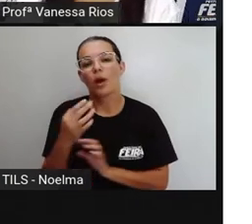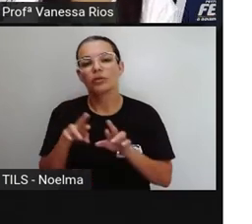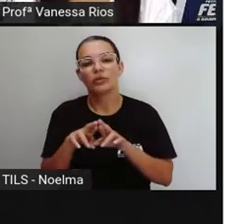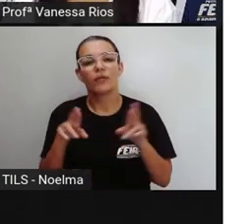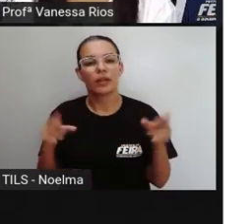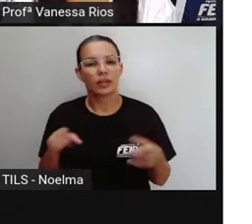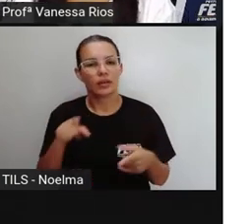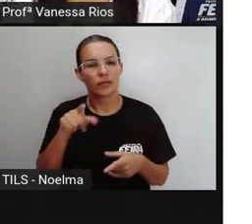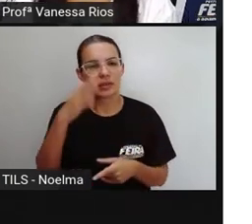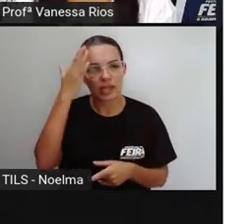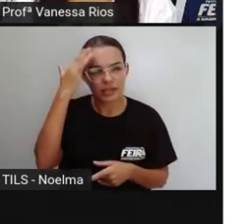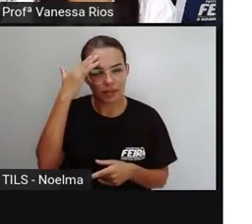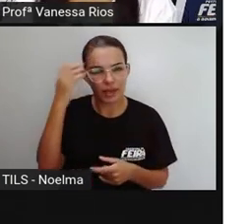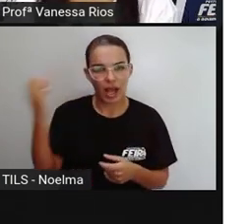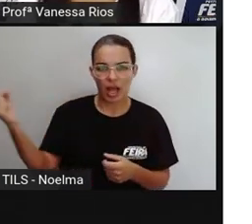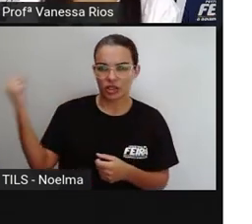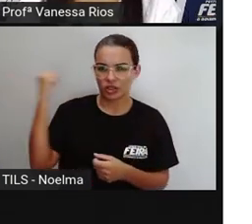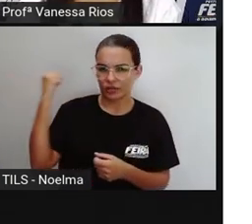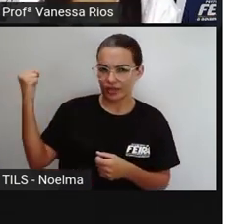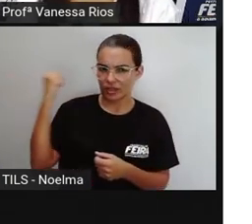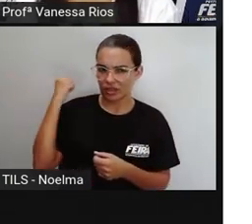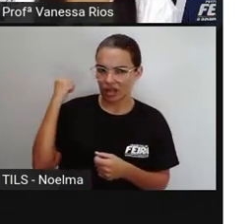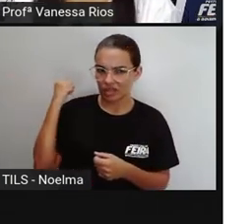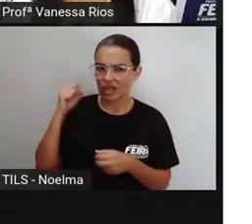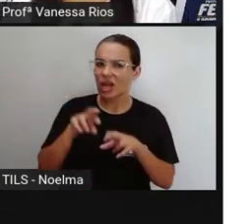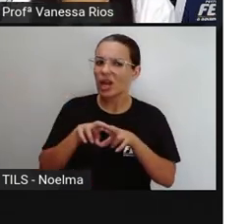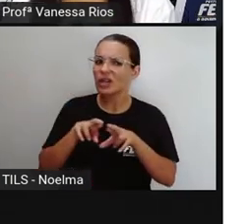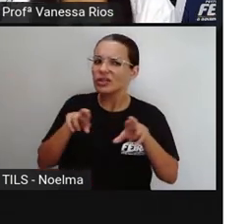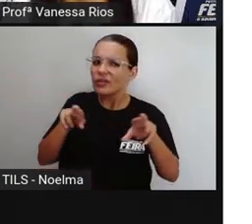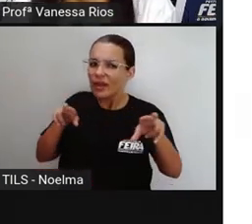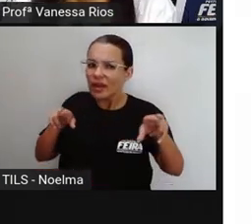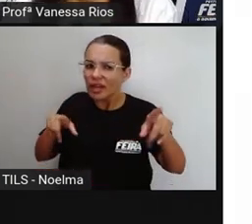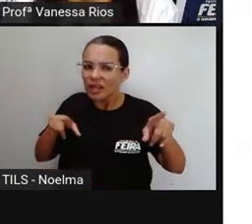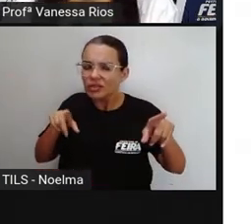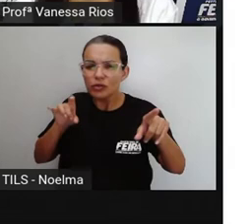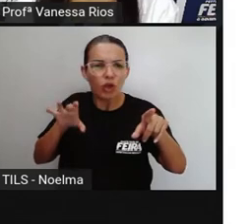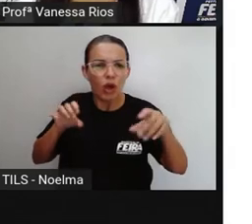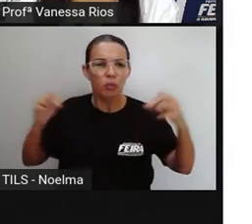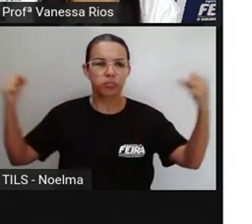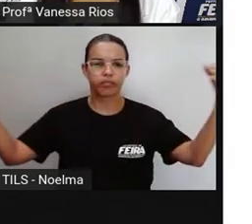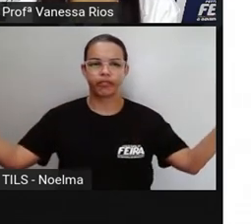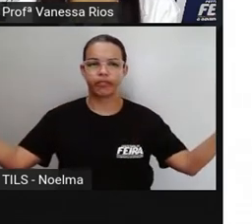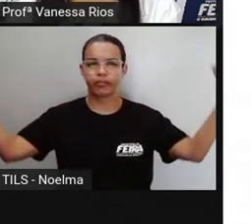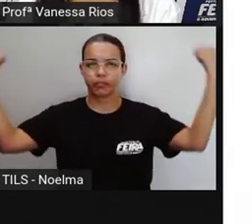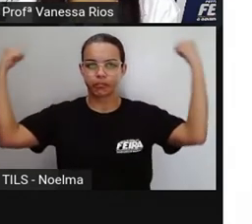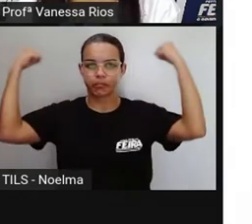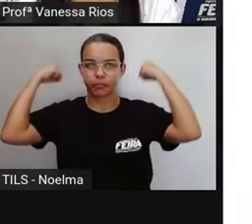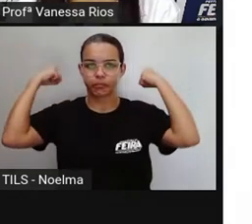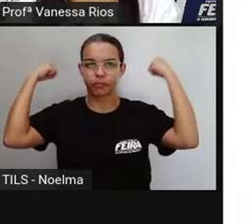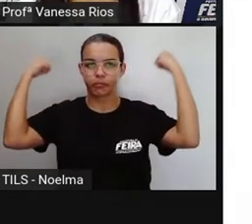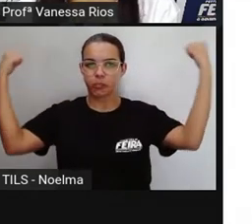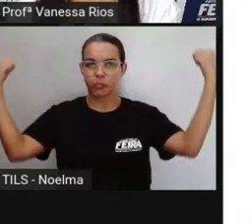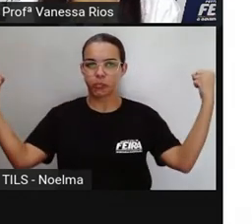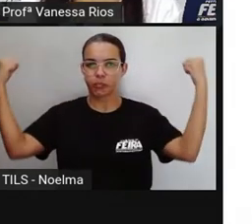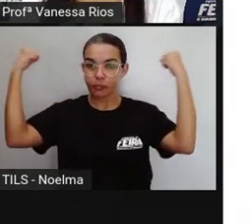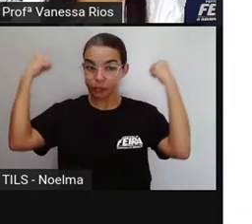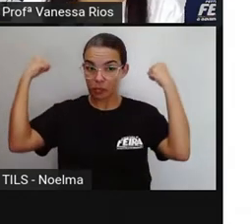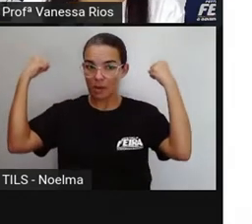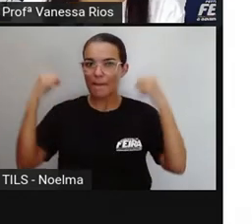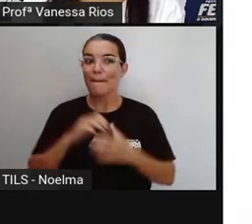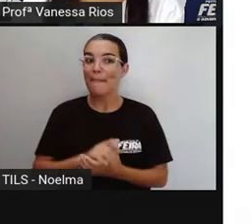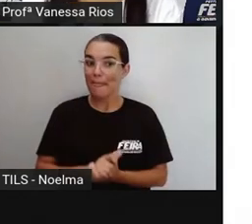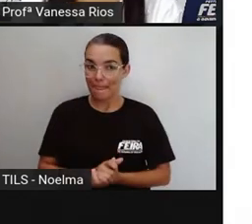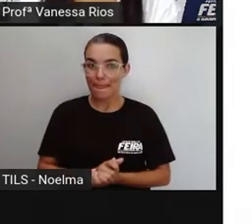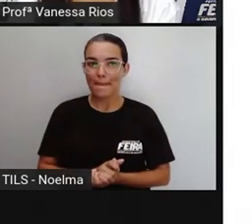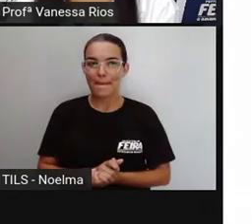que atividade física é diferente de exercício físico? Olhem só, todo